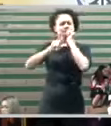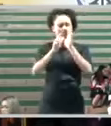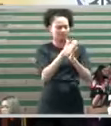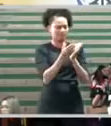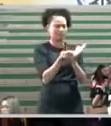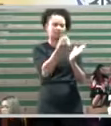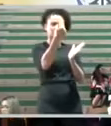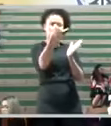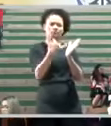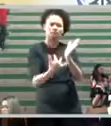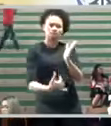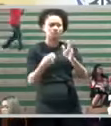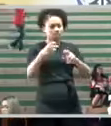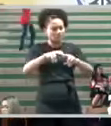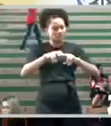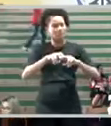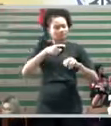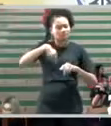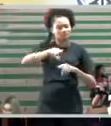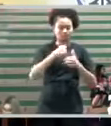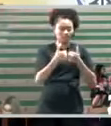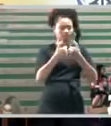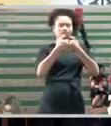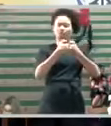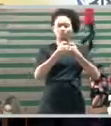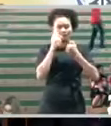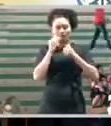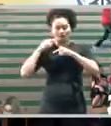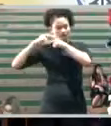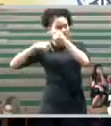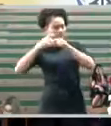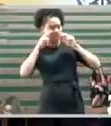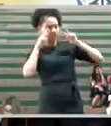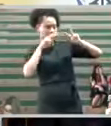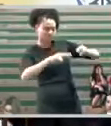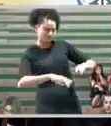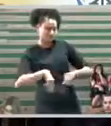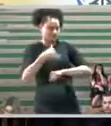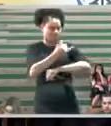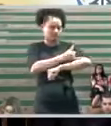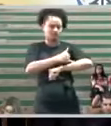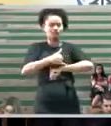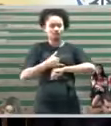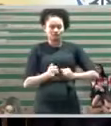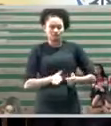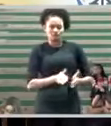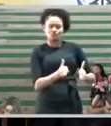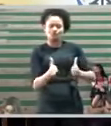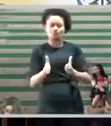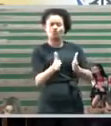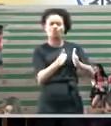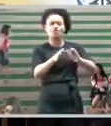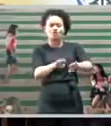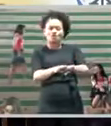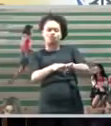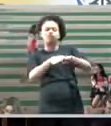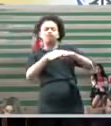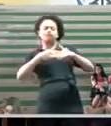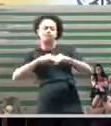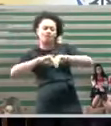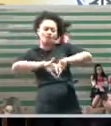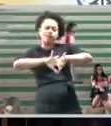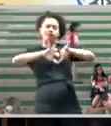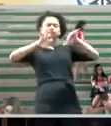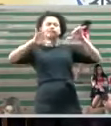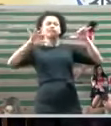fala que por meio da arca, aquela geração viu o Jordão se abrir, quando a arca estava pousada sobre os ombros